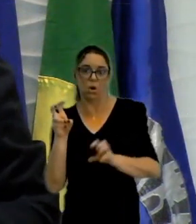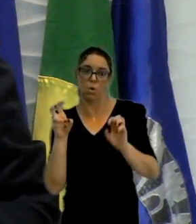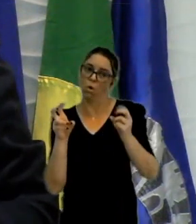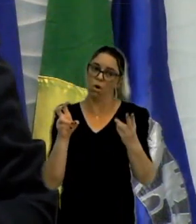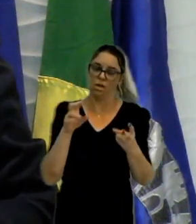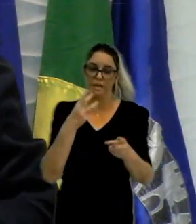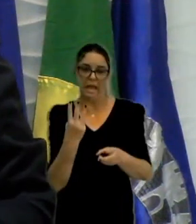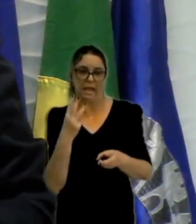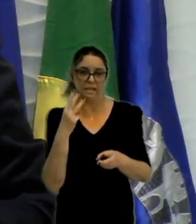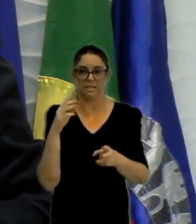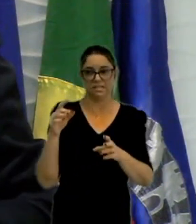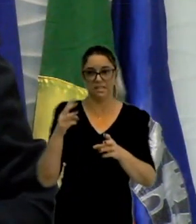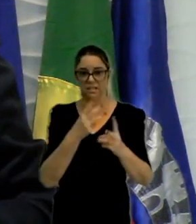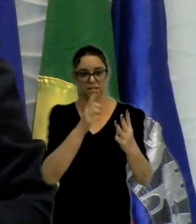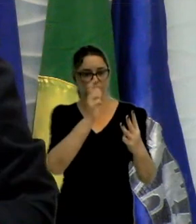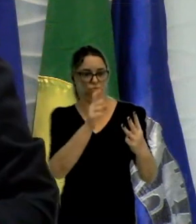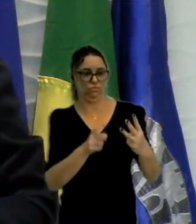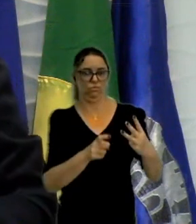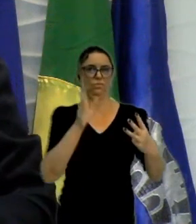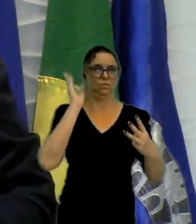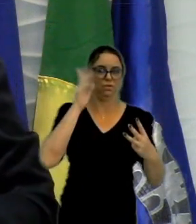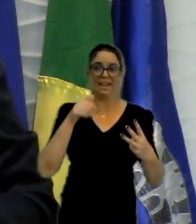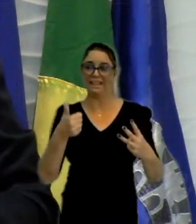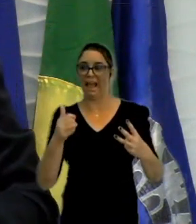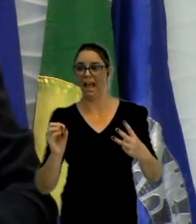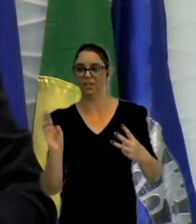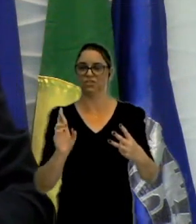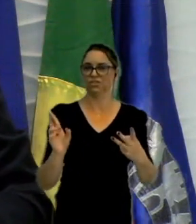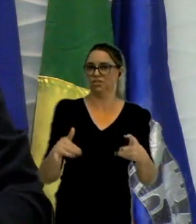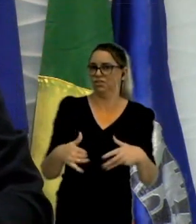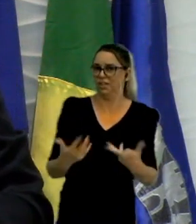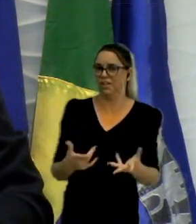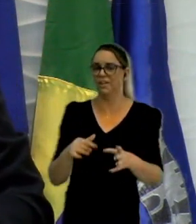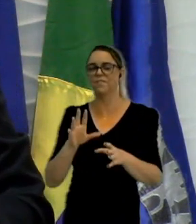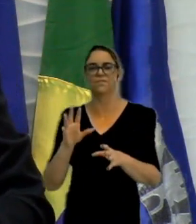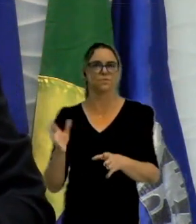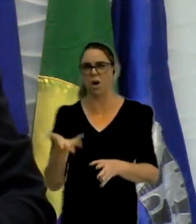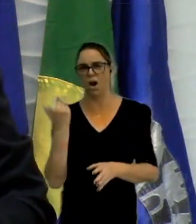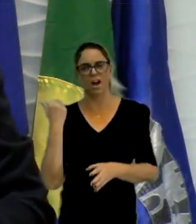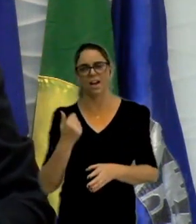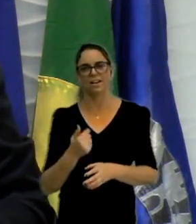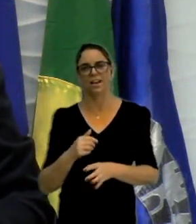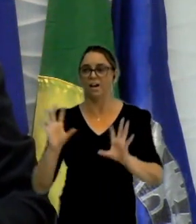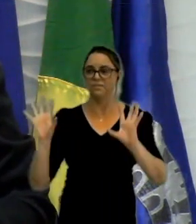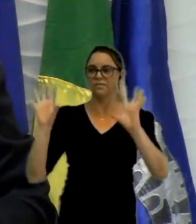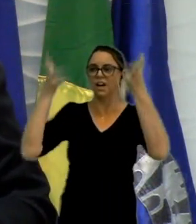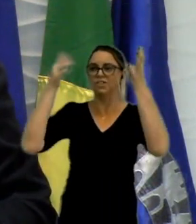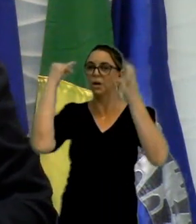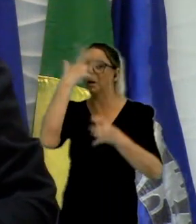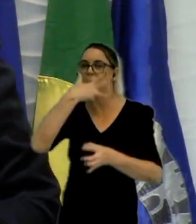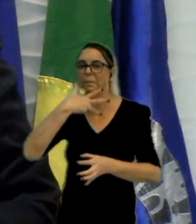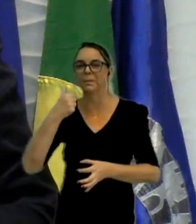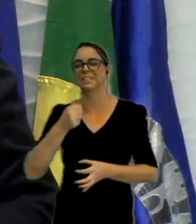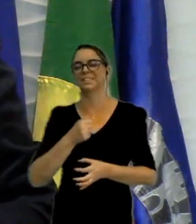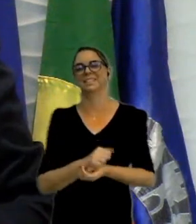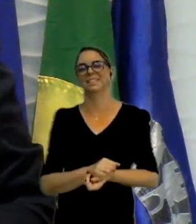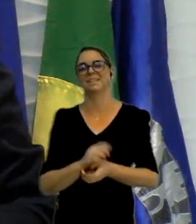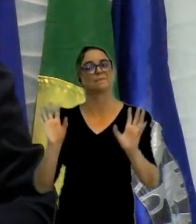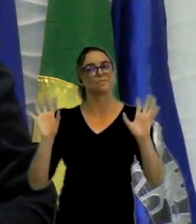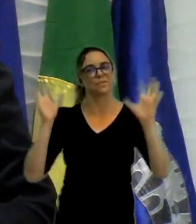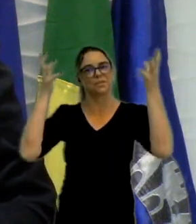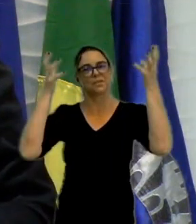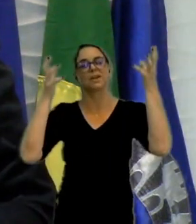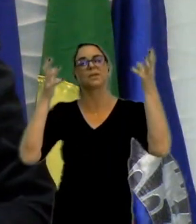E vamos investir e vamos fazer uma festa bem bonita, que é em